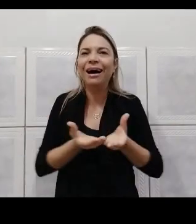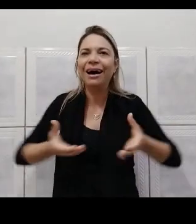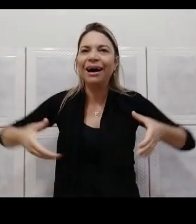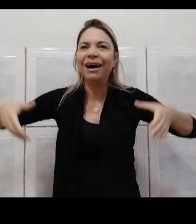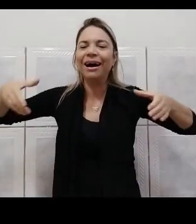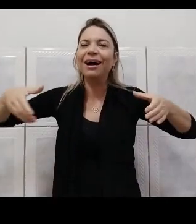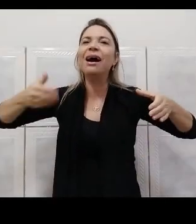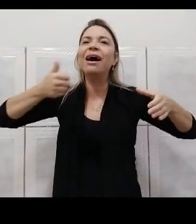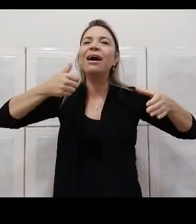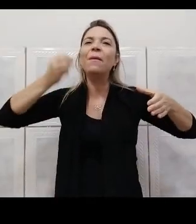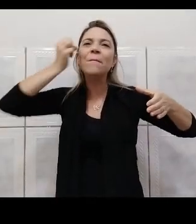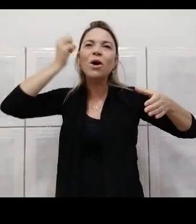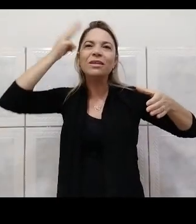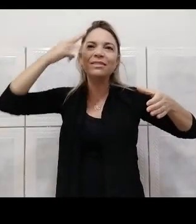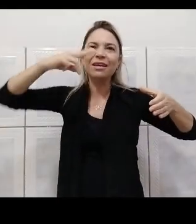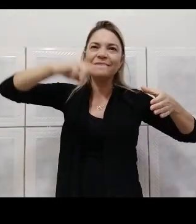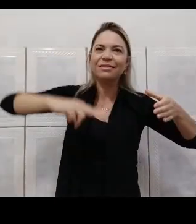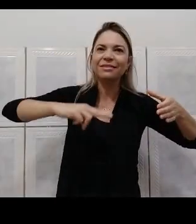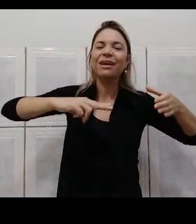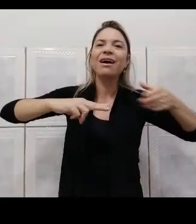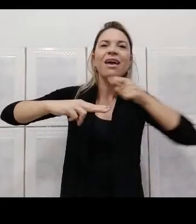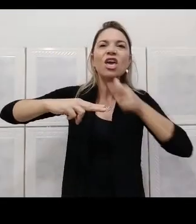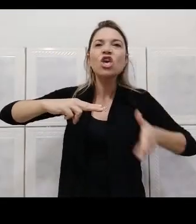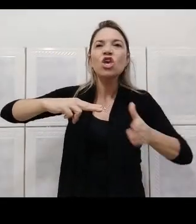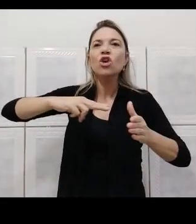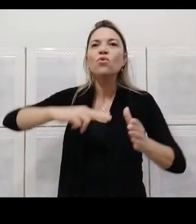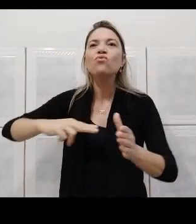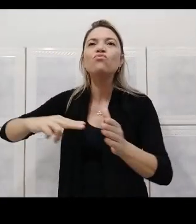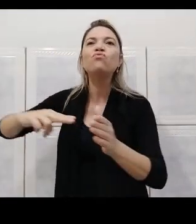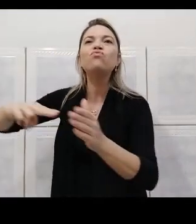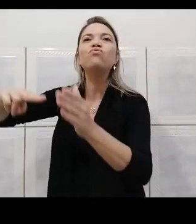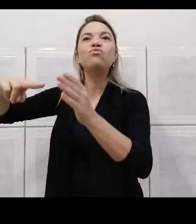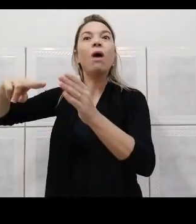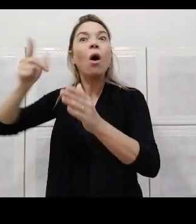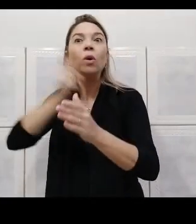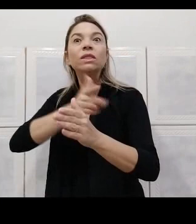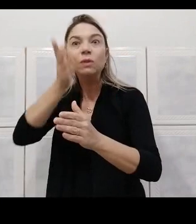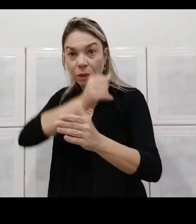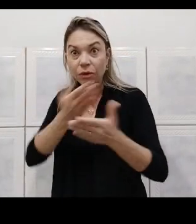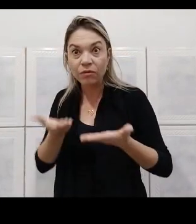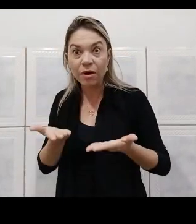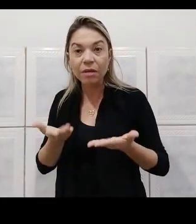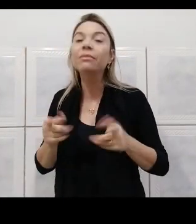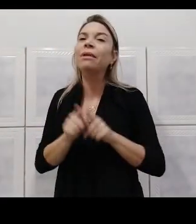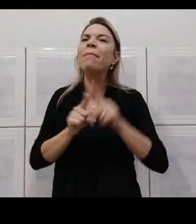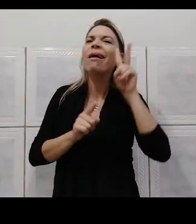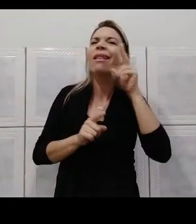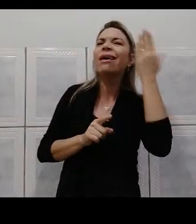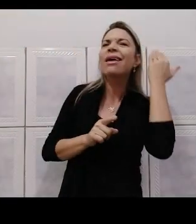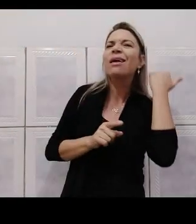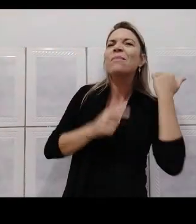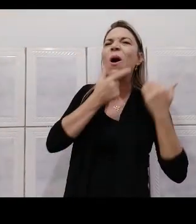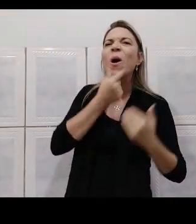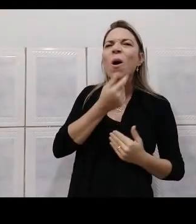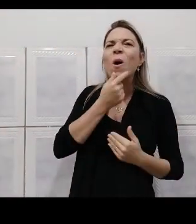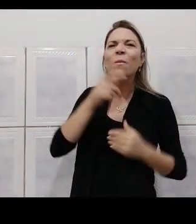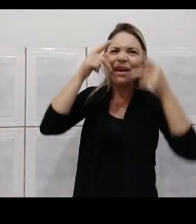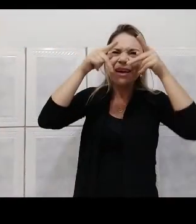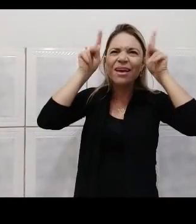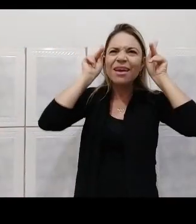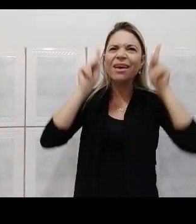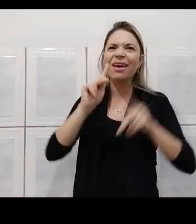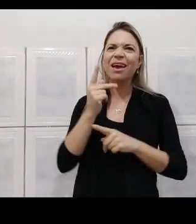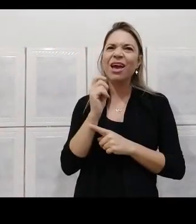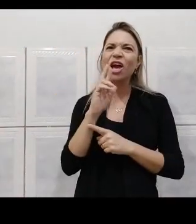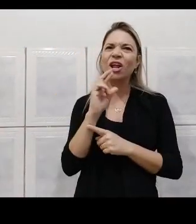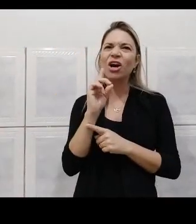vida, iguala-se a esses homens sanguinários, contrários à vontade de Deus. Mas o que eu quero nessa manhã é dizer: